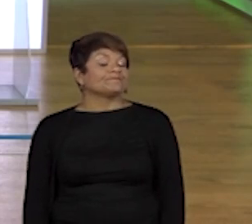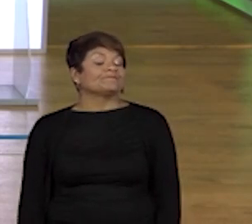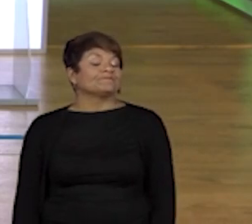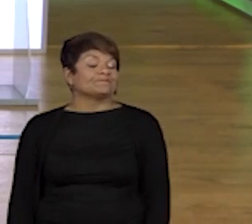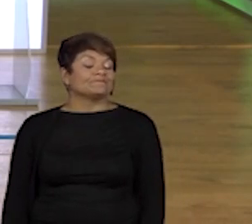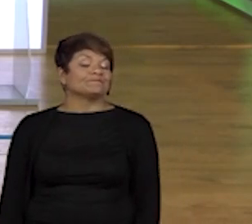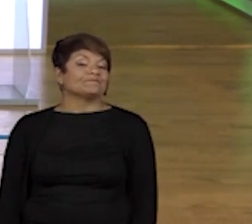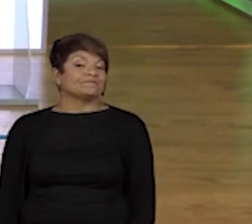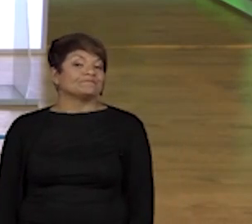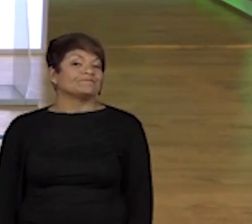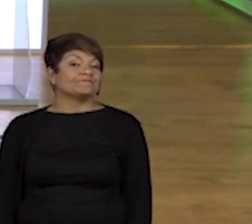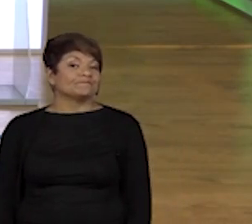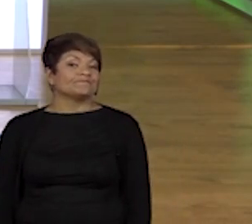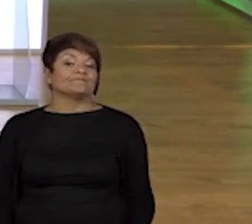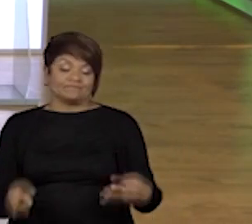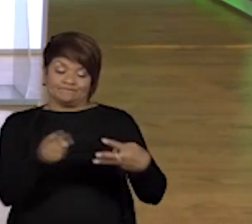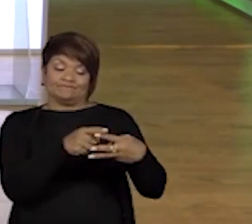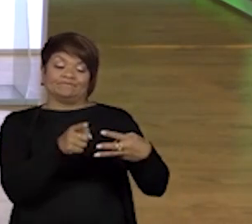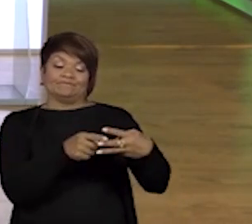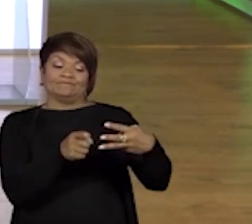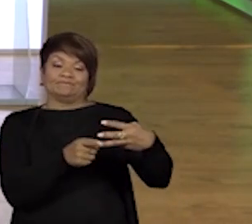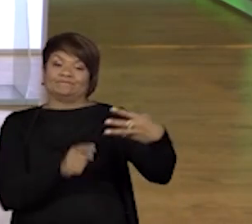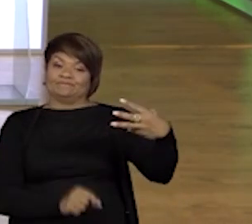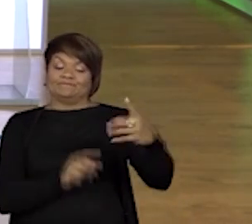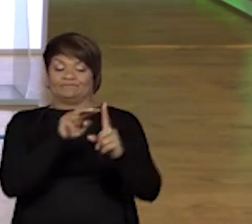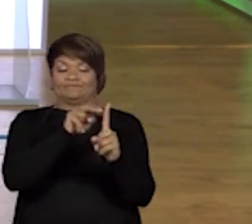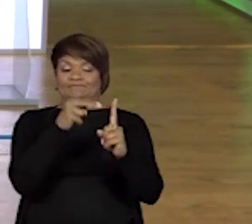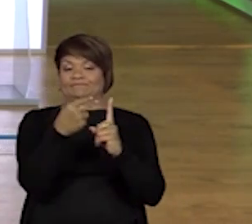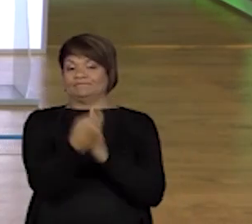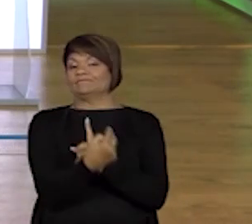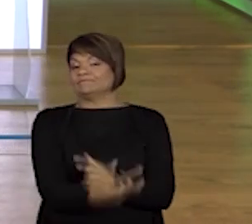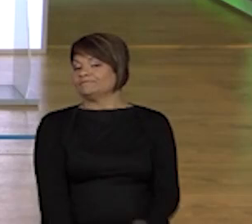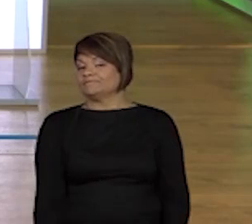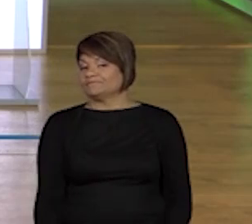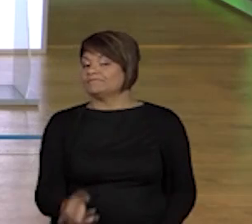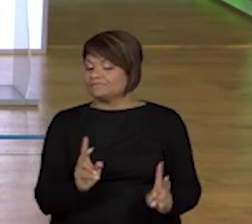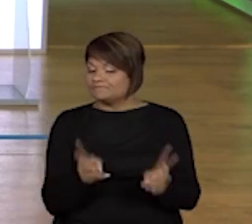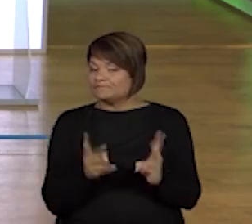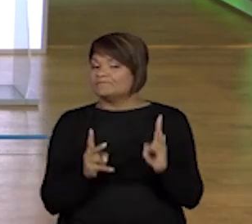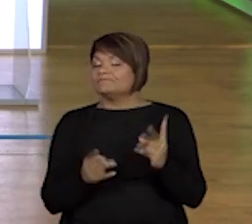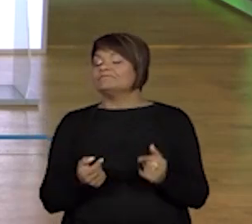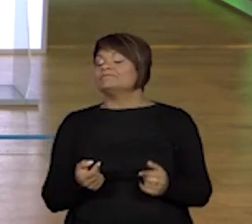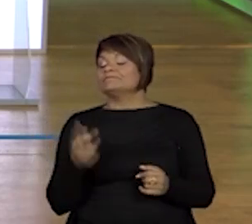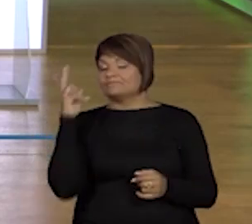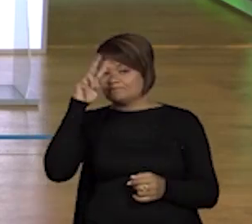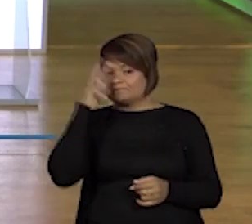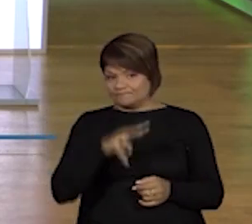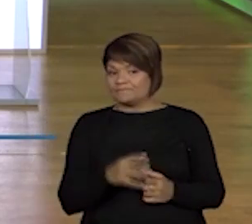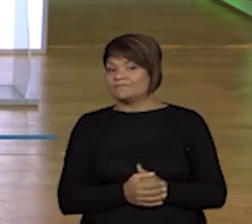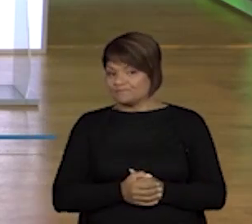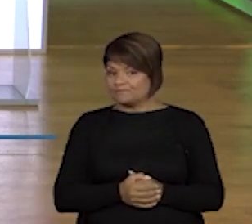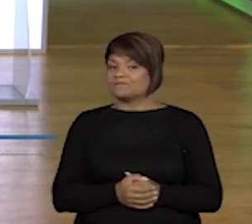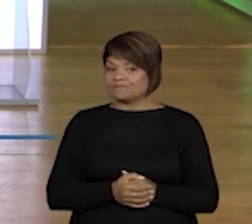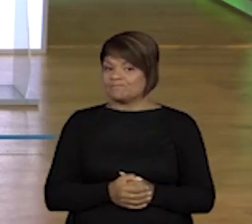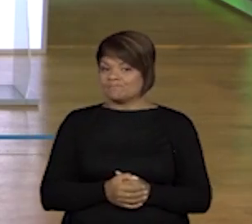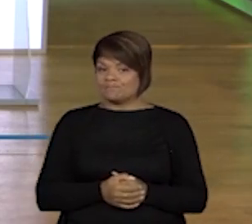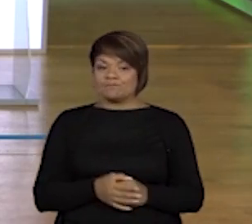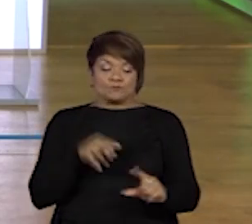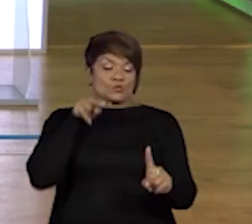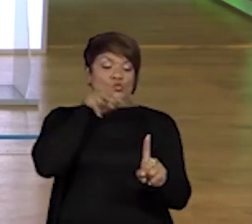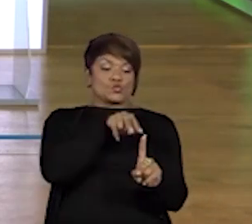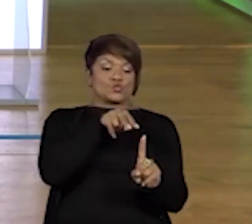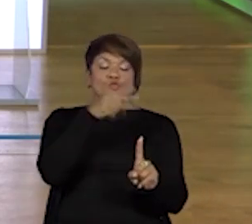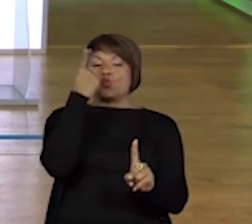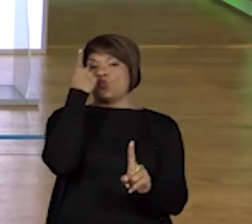Olha, coloquei 3 pontos de vista da mesma história. Porque o que é importante do ponto de vista? A gente enxergar que não tem só um ponto de